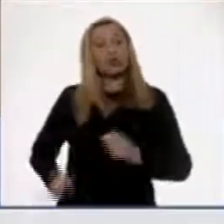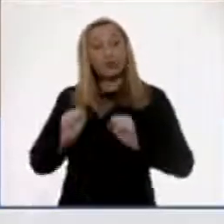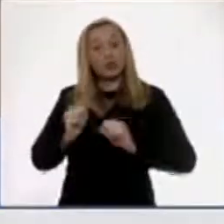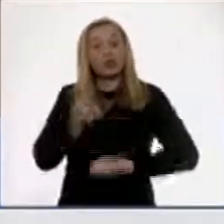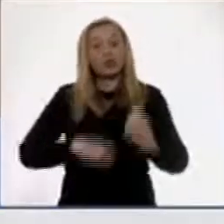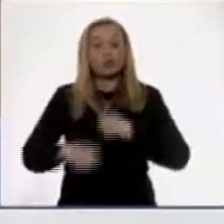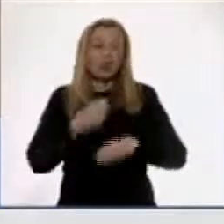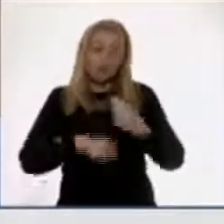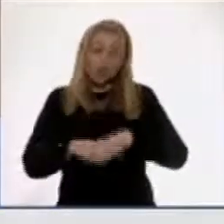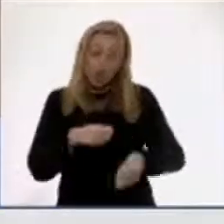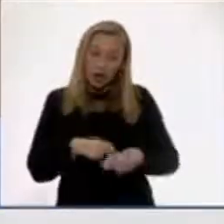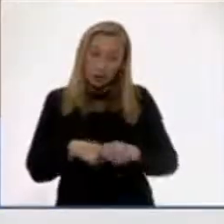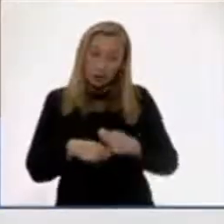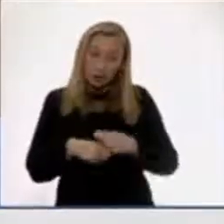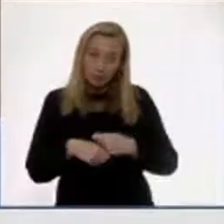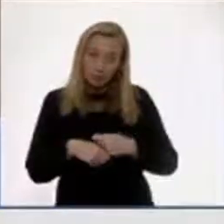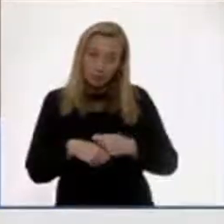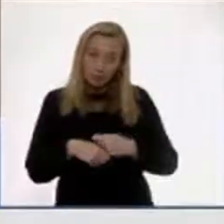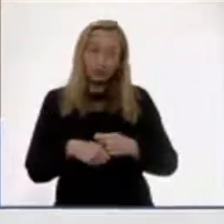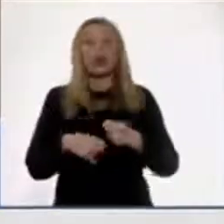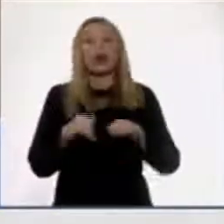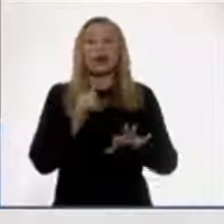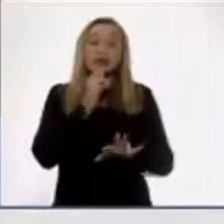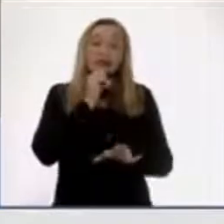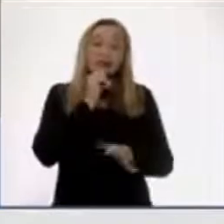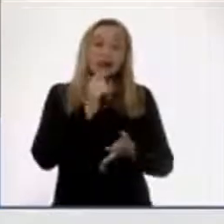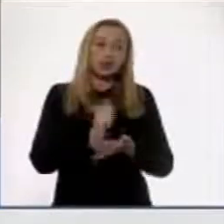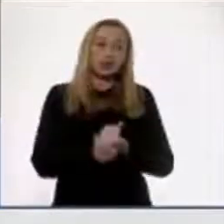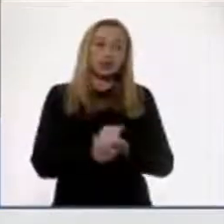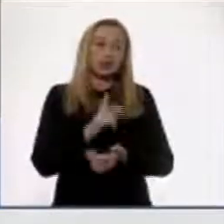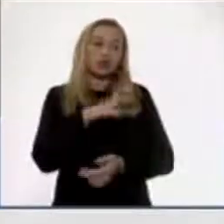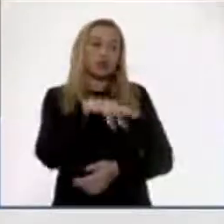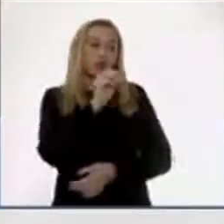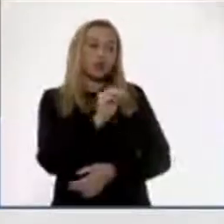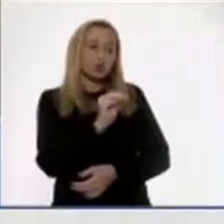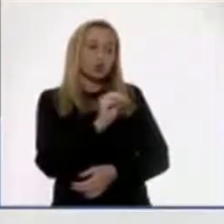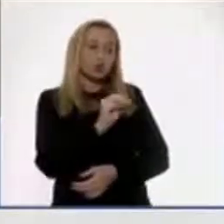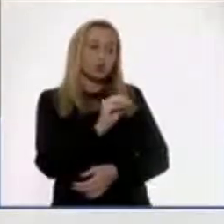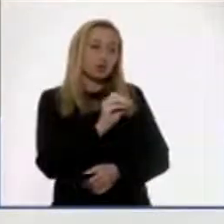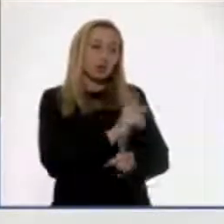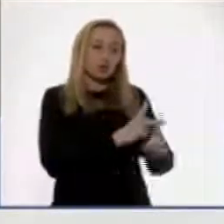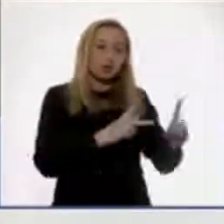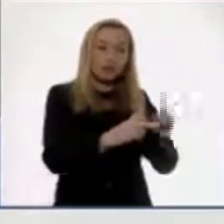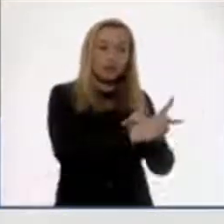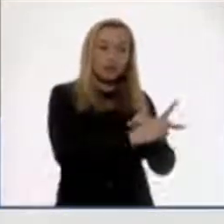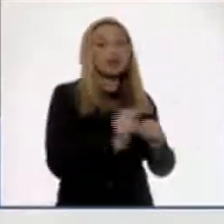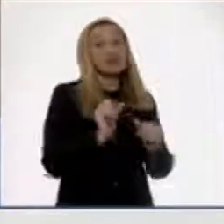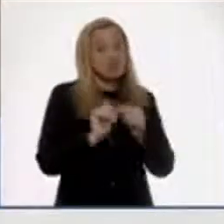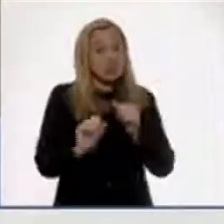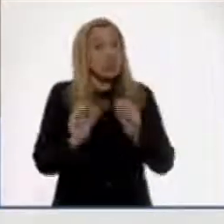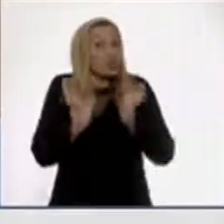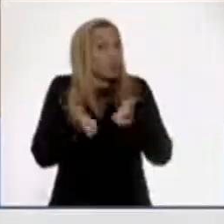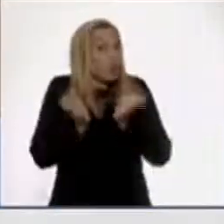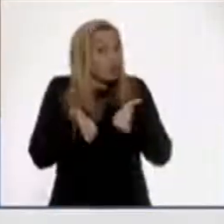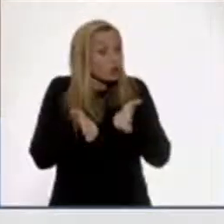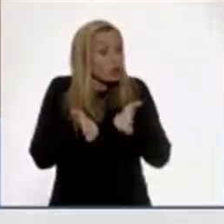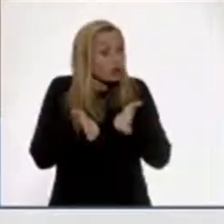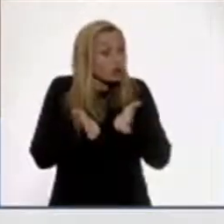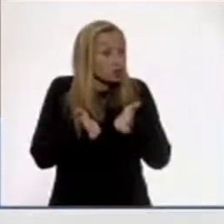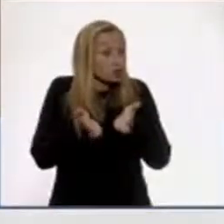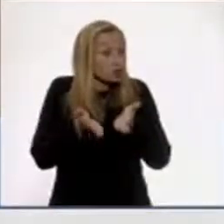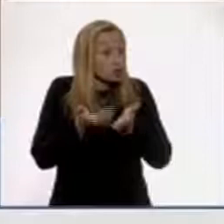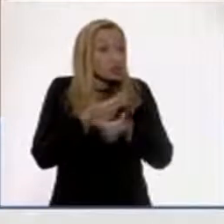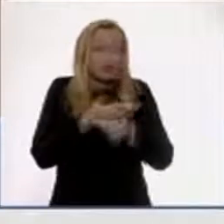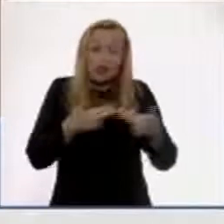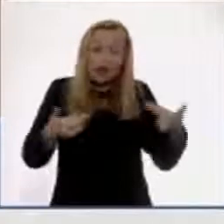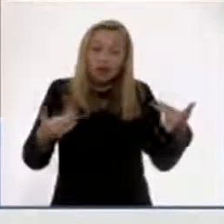financeiras. Operações financeiras como, por exemplo, os fundos de previdência privado fizeram e hoje estão muitos